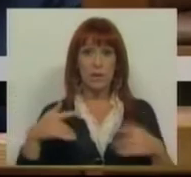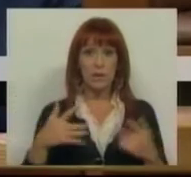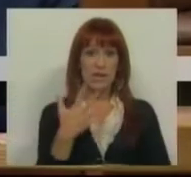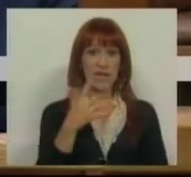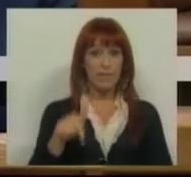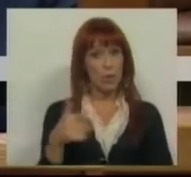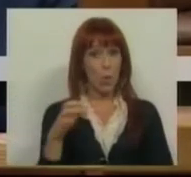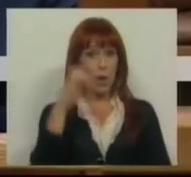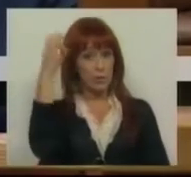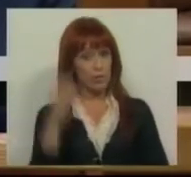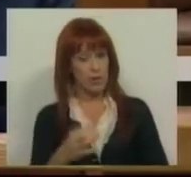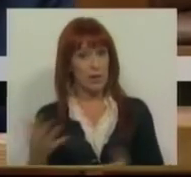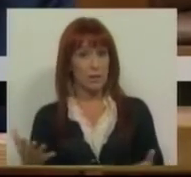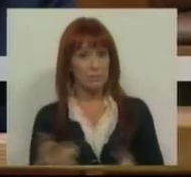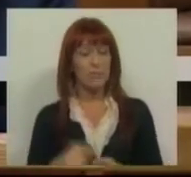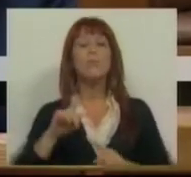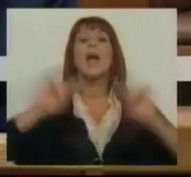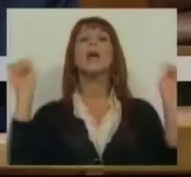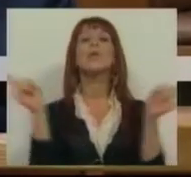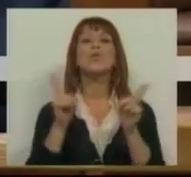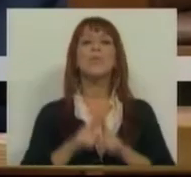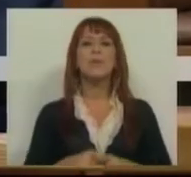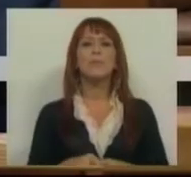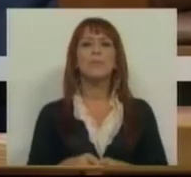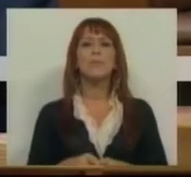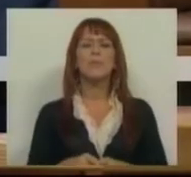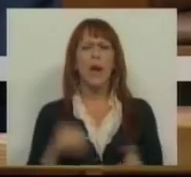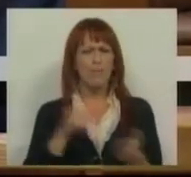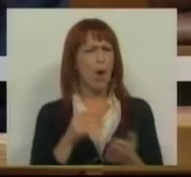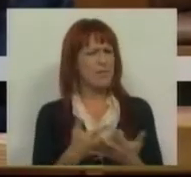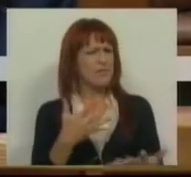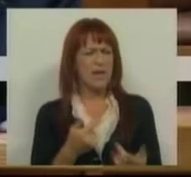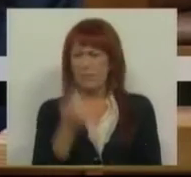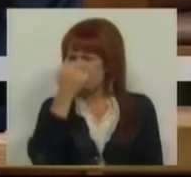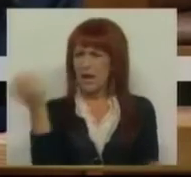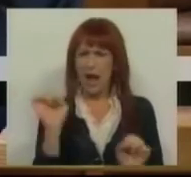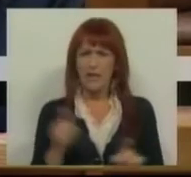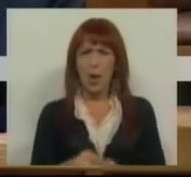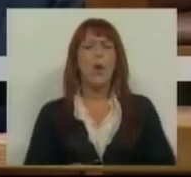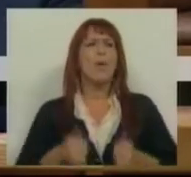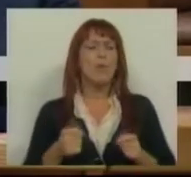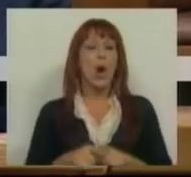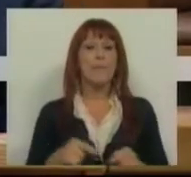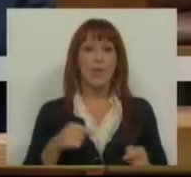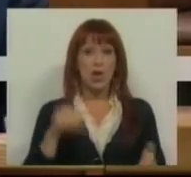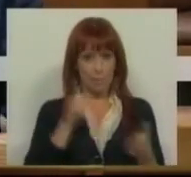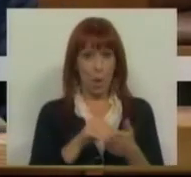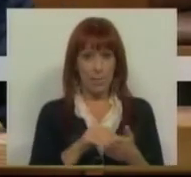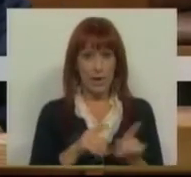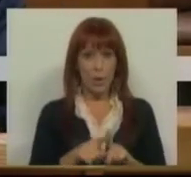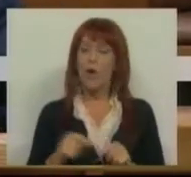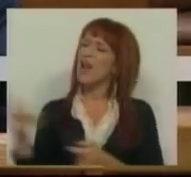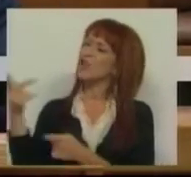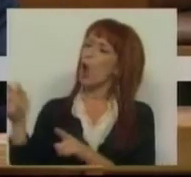nos 5,8%. Resumindo, ficámos mais pobres para nada, ou melhor, ficámos mais pobres